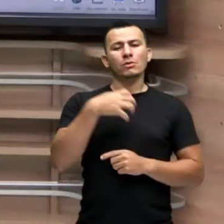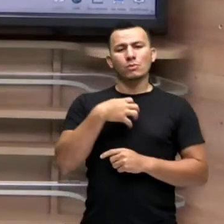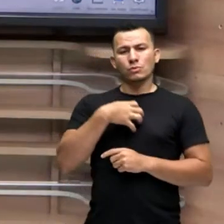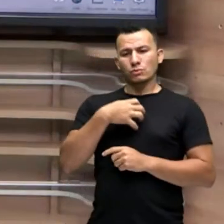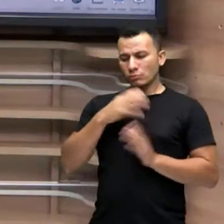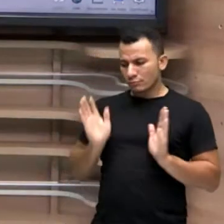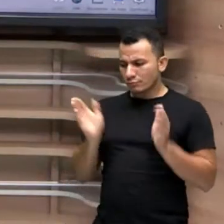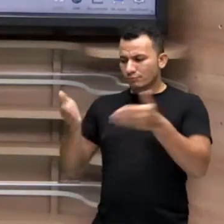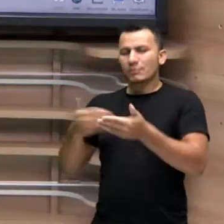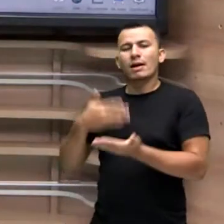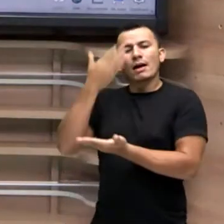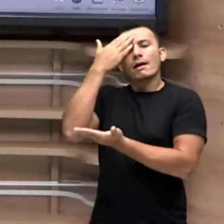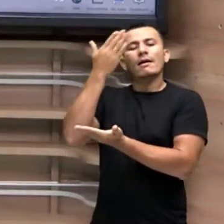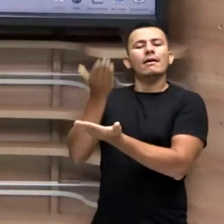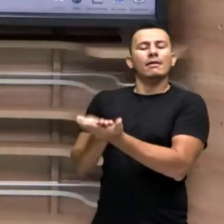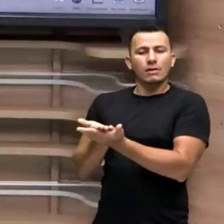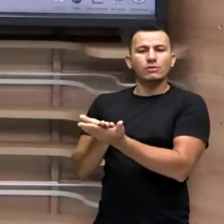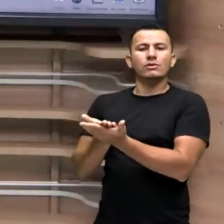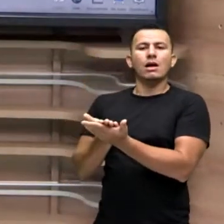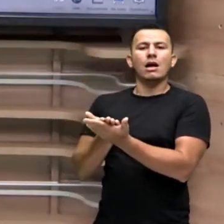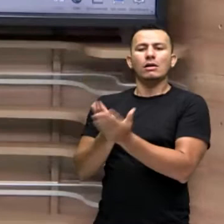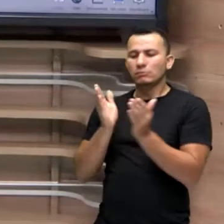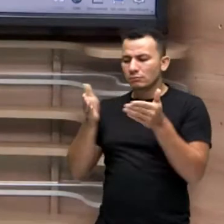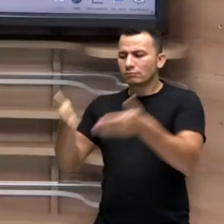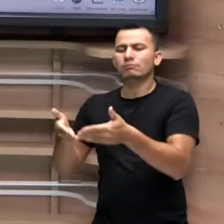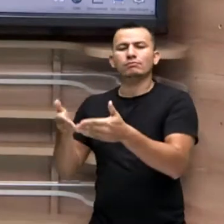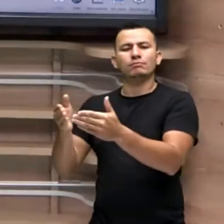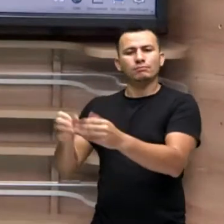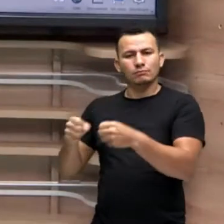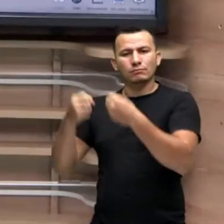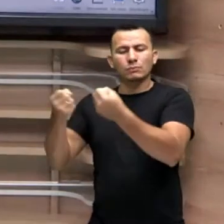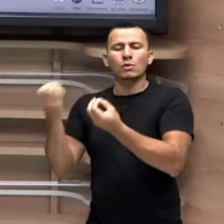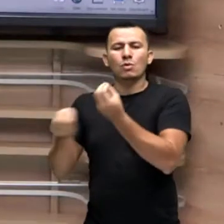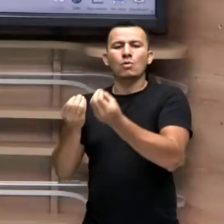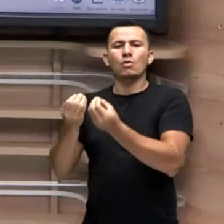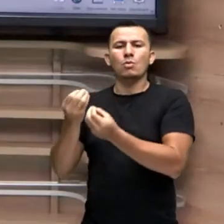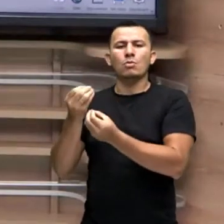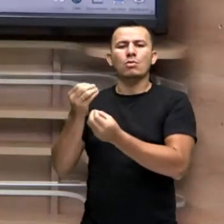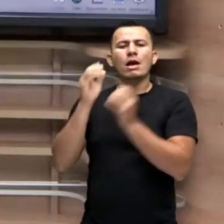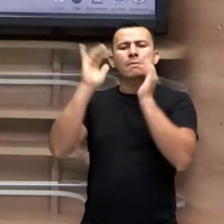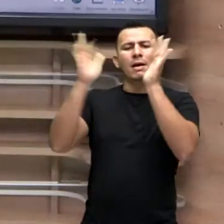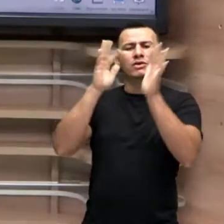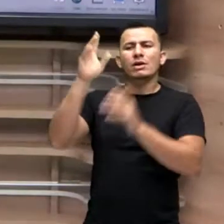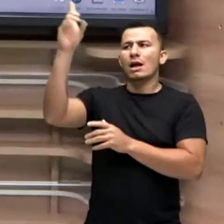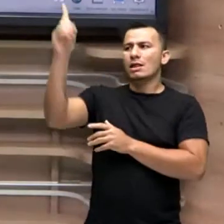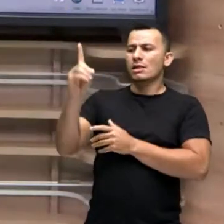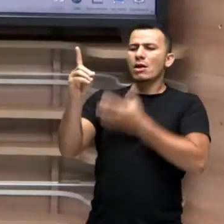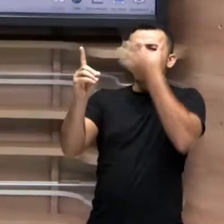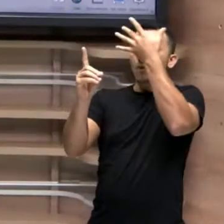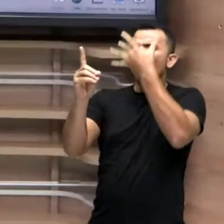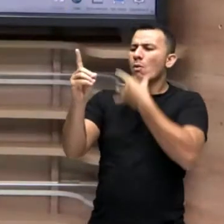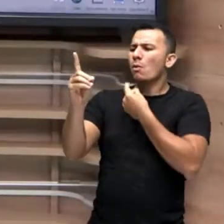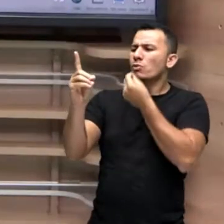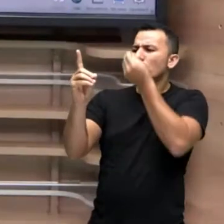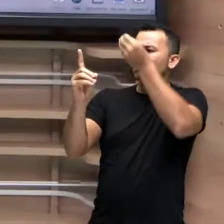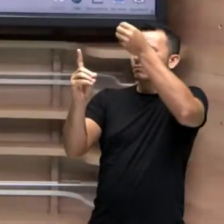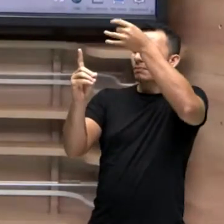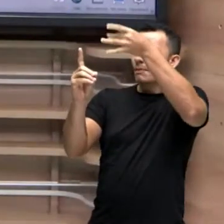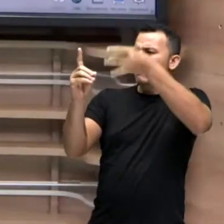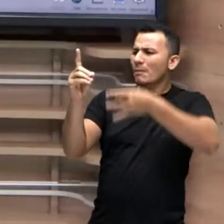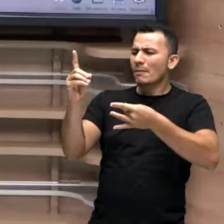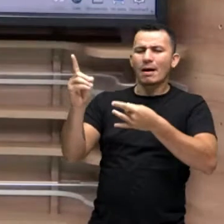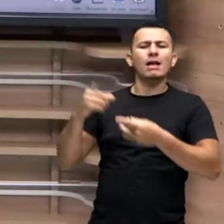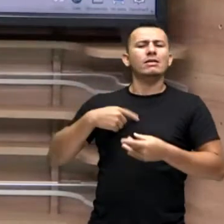jeito de acreditar de cunhado reconstruir o rosto de Deus nas variadas nas variadas culturas